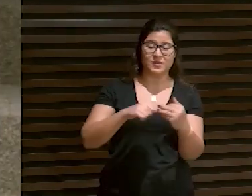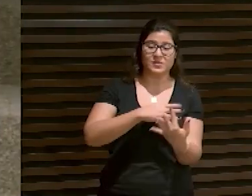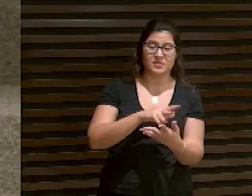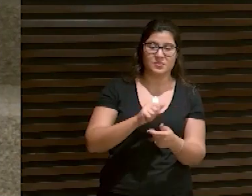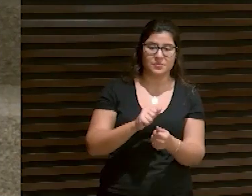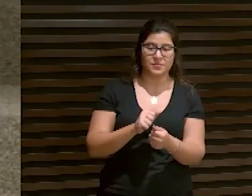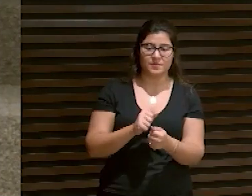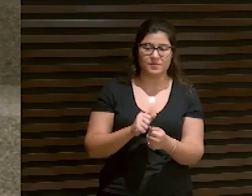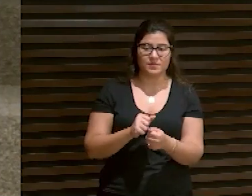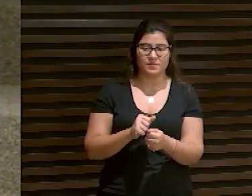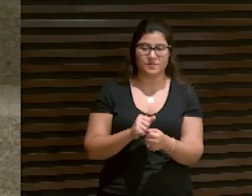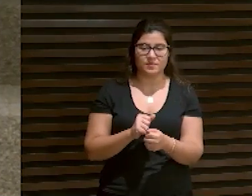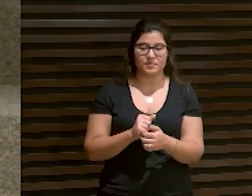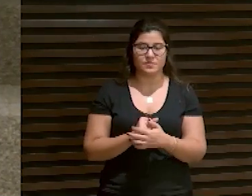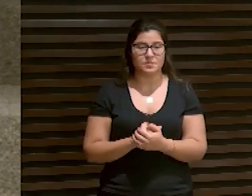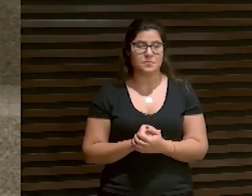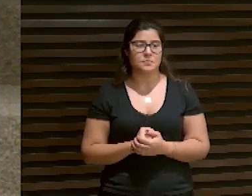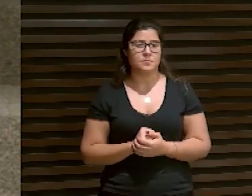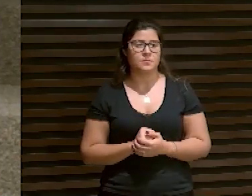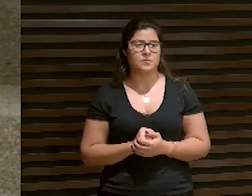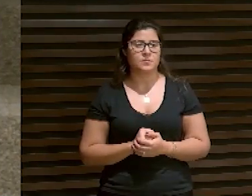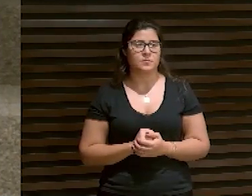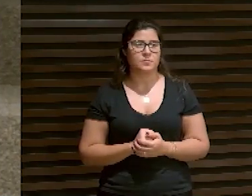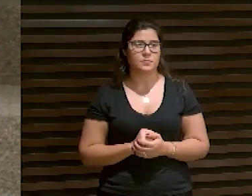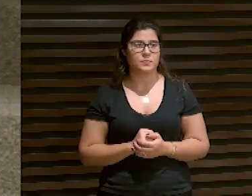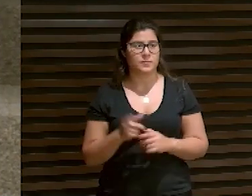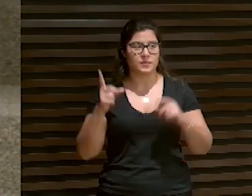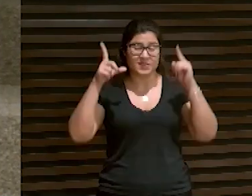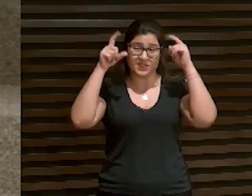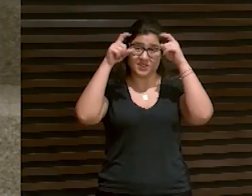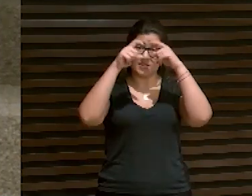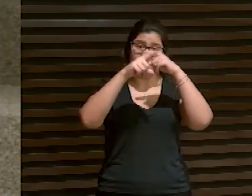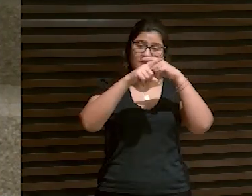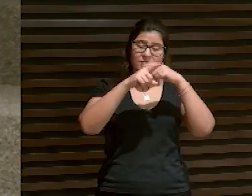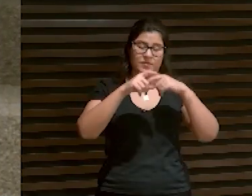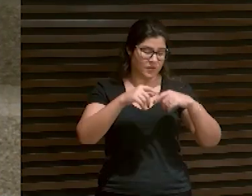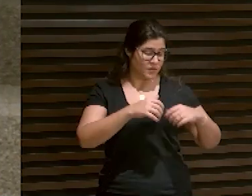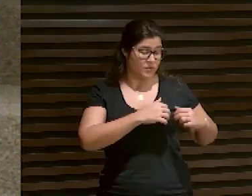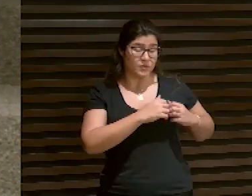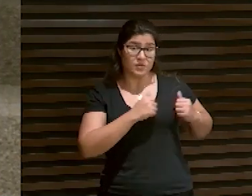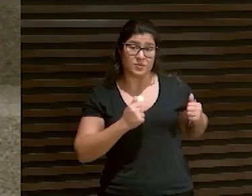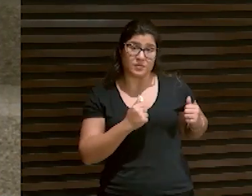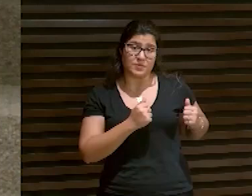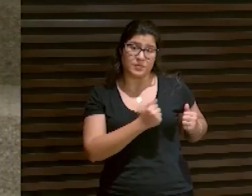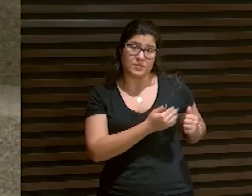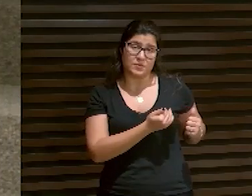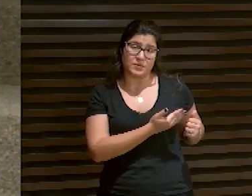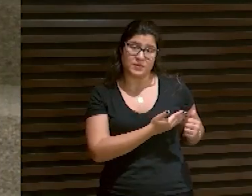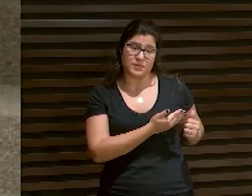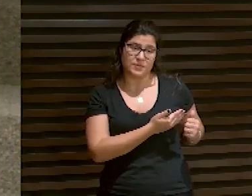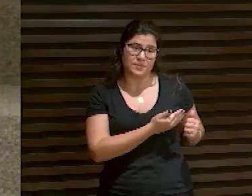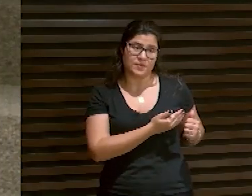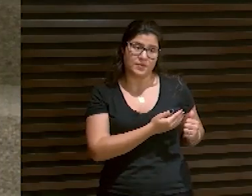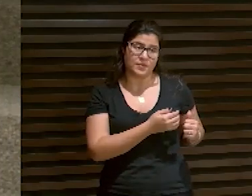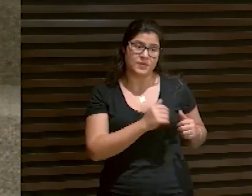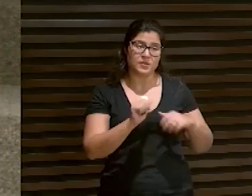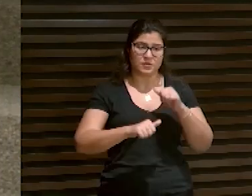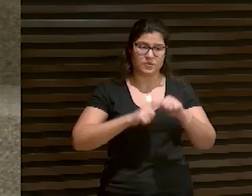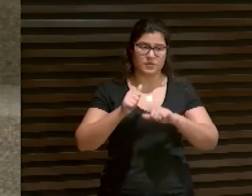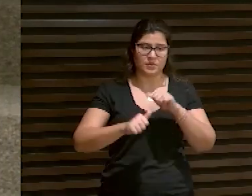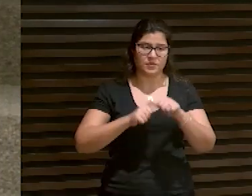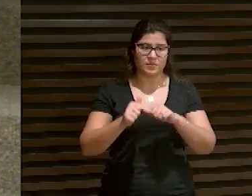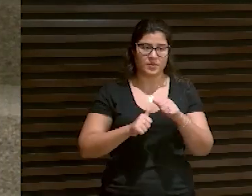cara. É mais difícil abrirmos o nosso coração e sermos transformados do que de fato, às vezes,